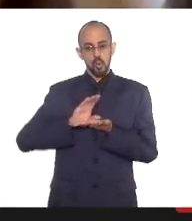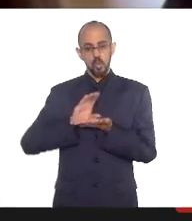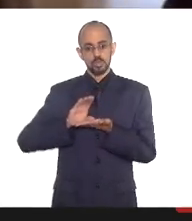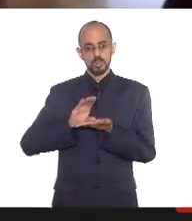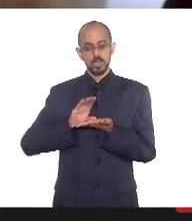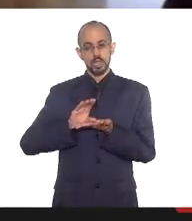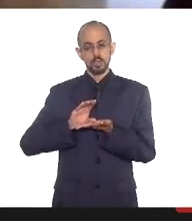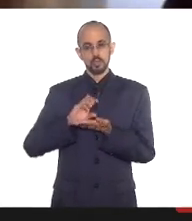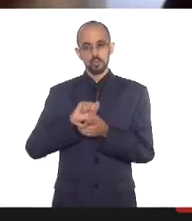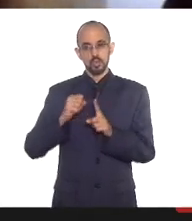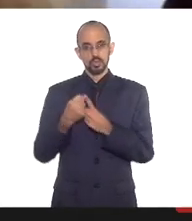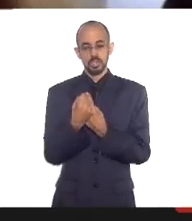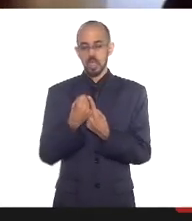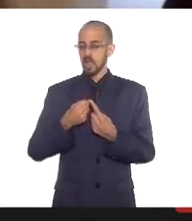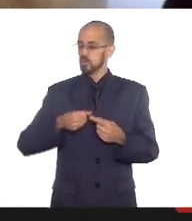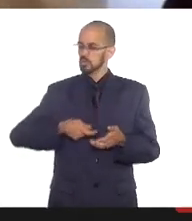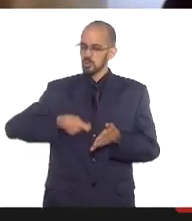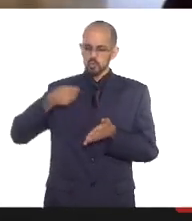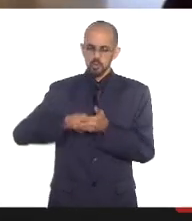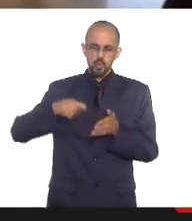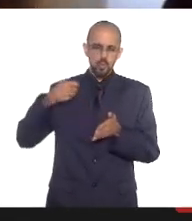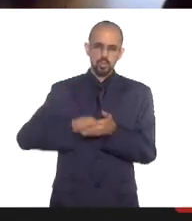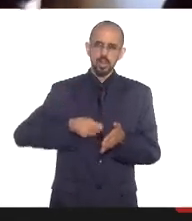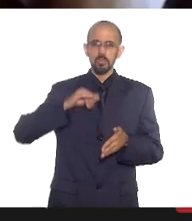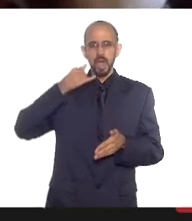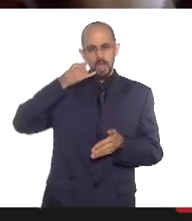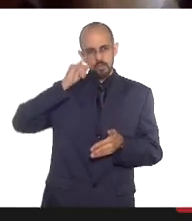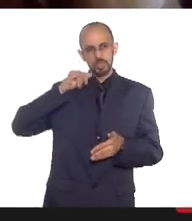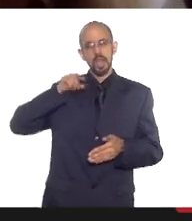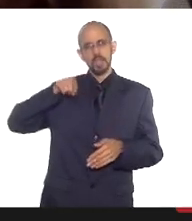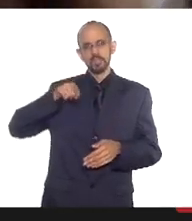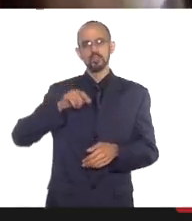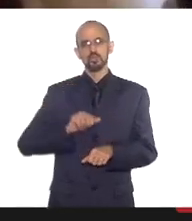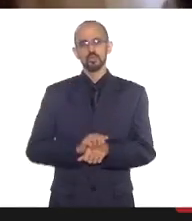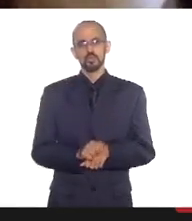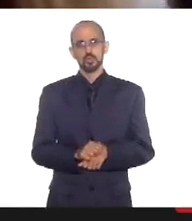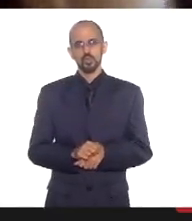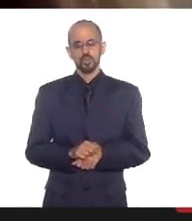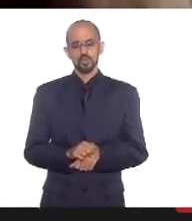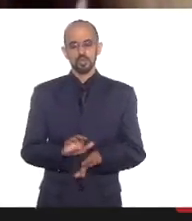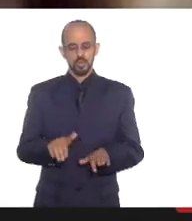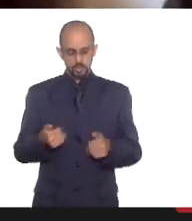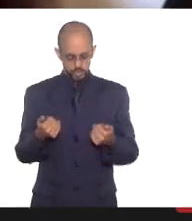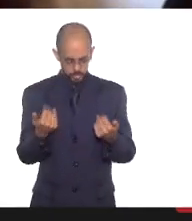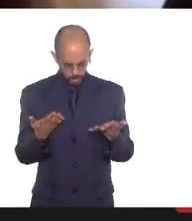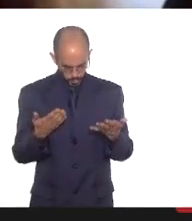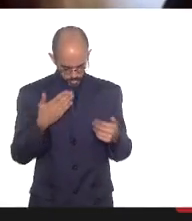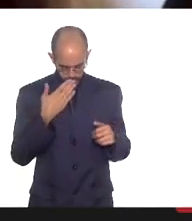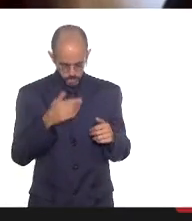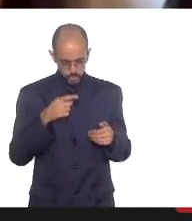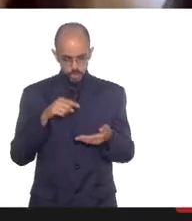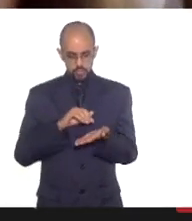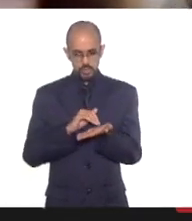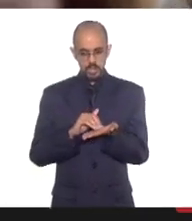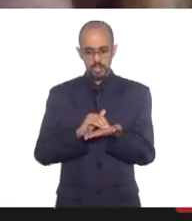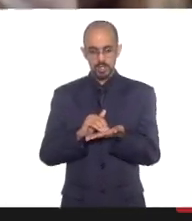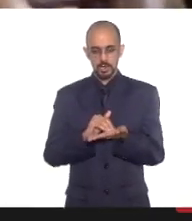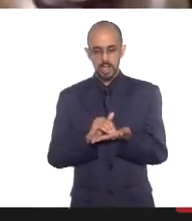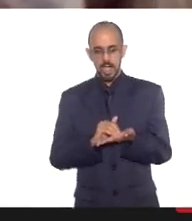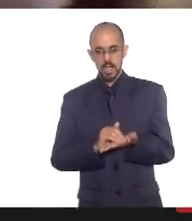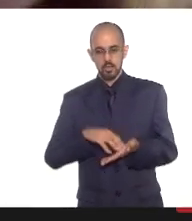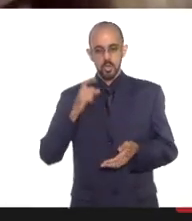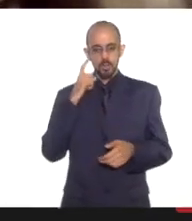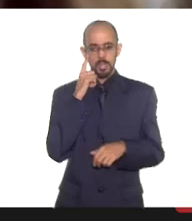slides estão aí para injetar nisso então eu queria que o secretário e a